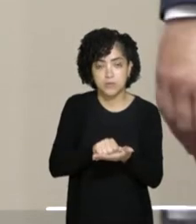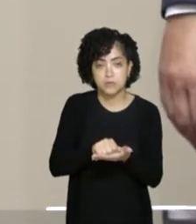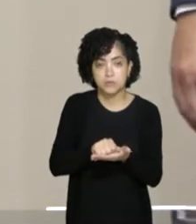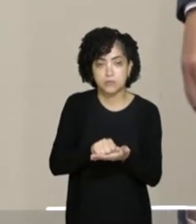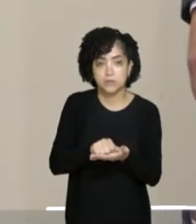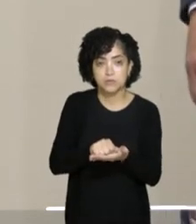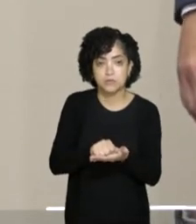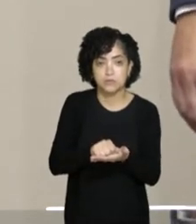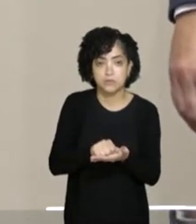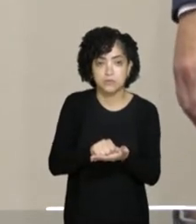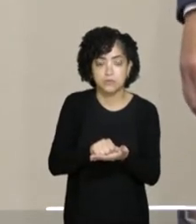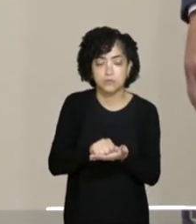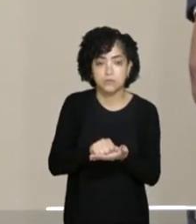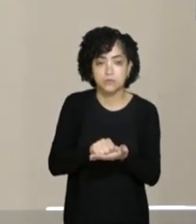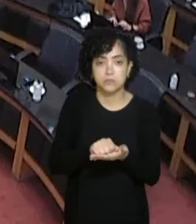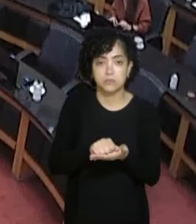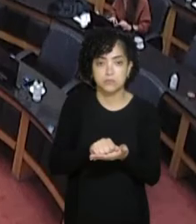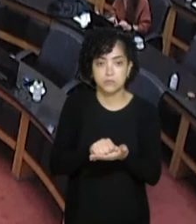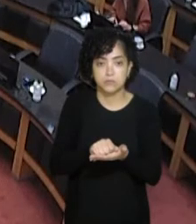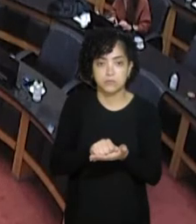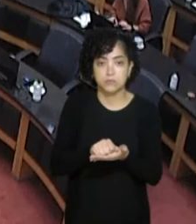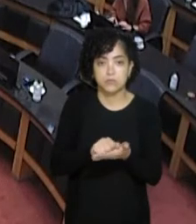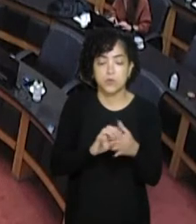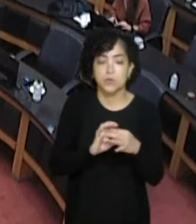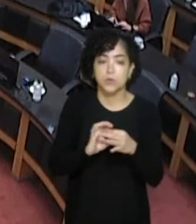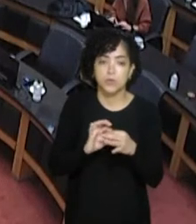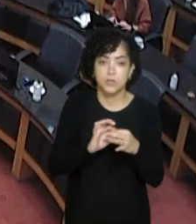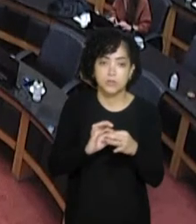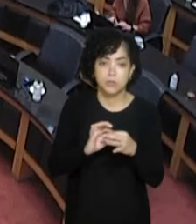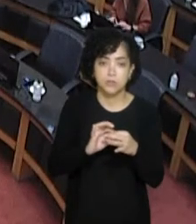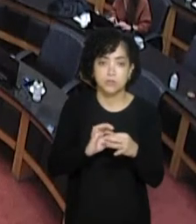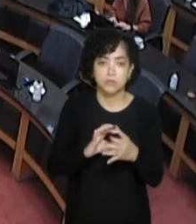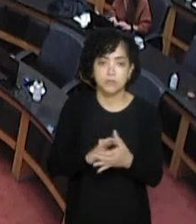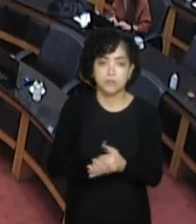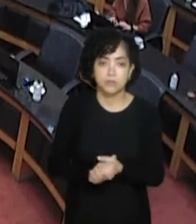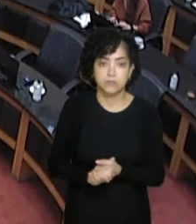à União.